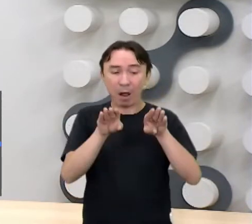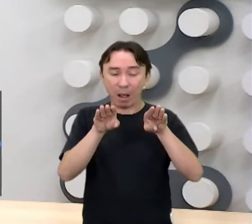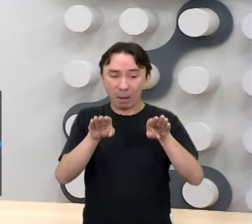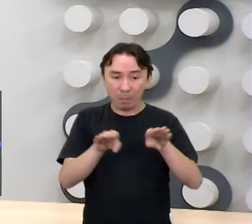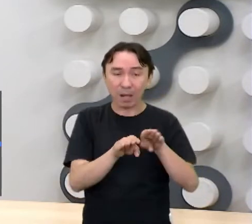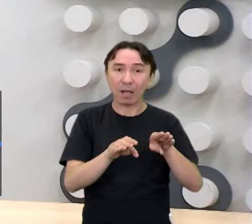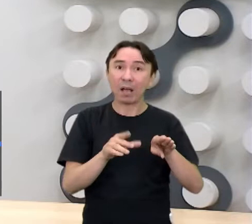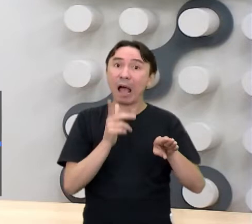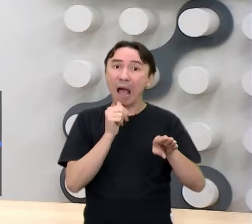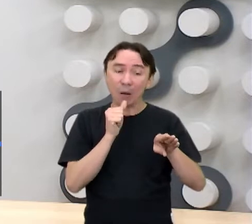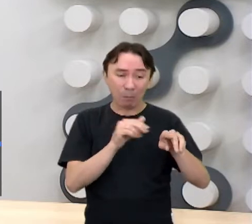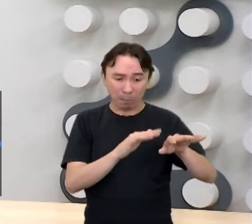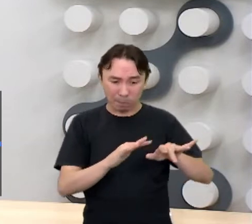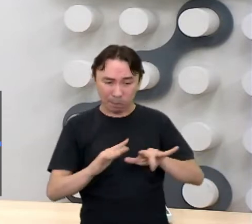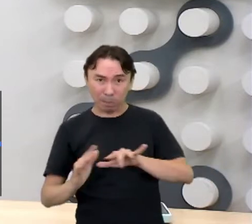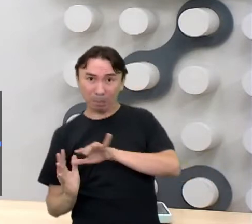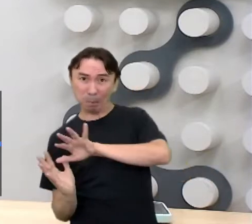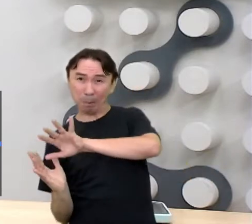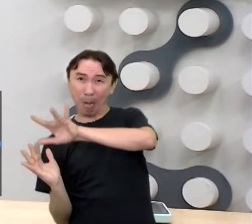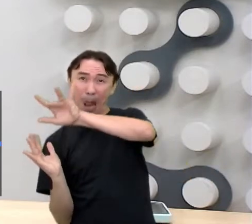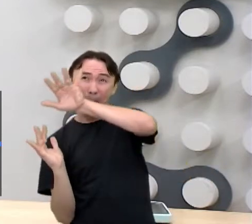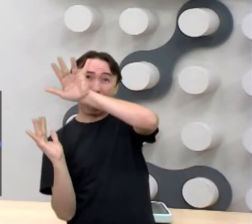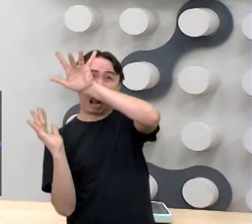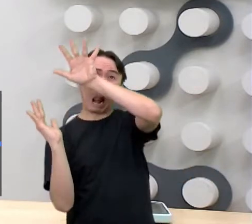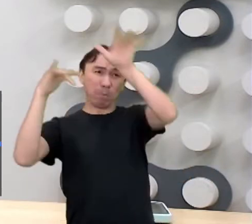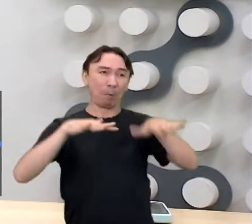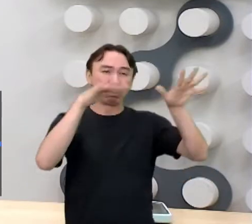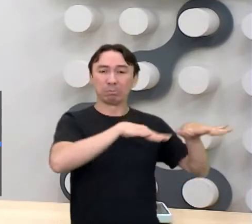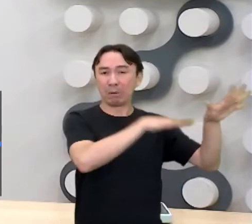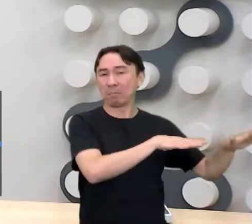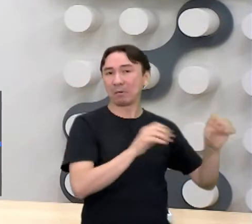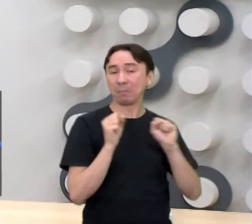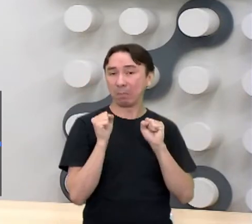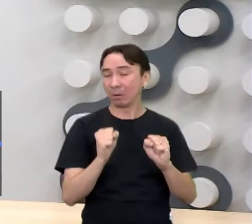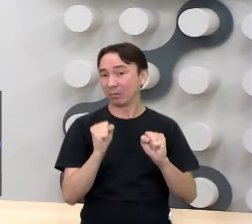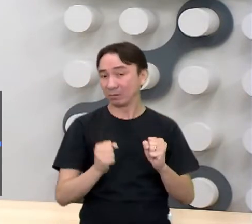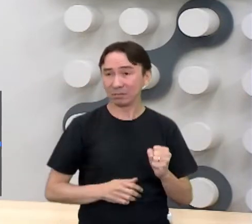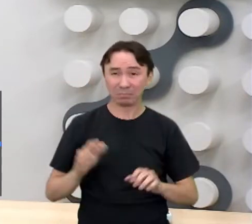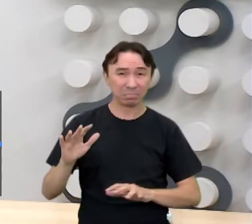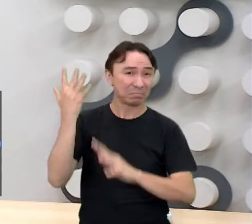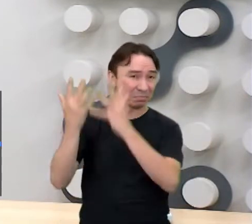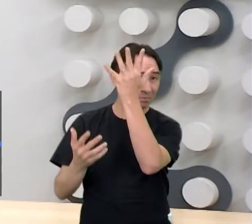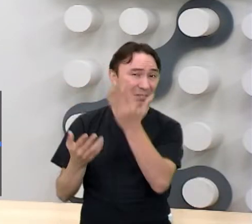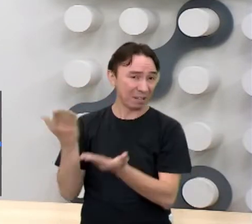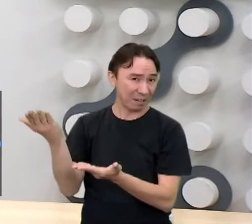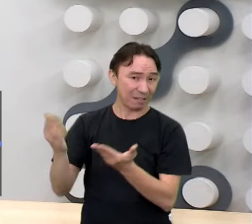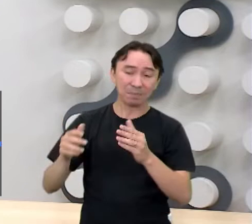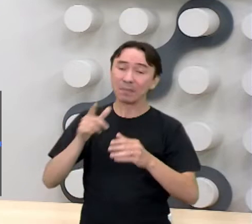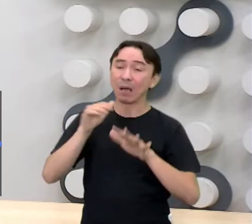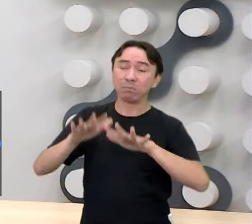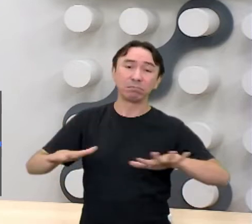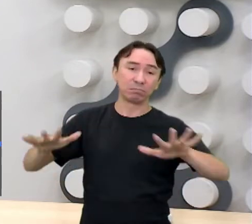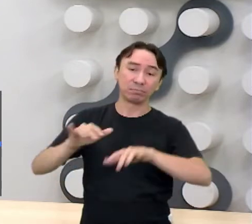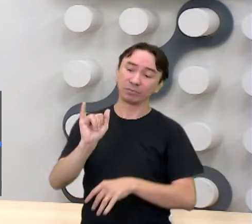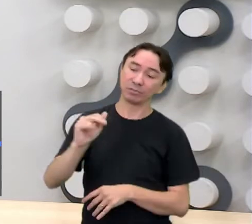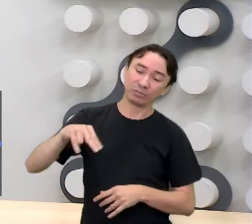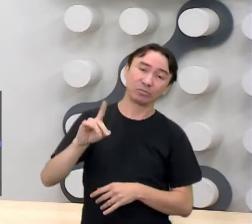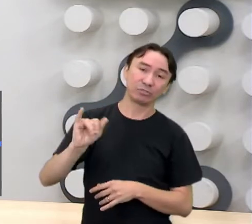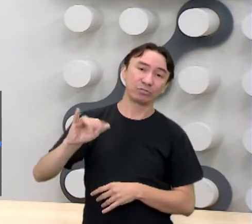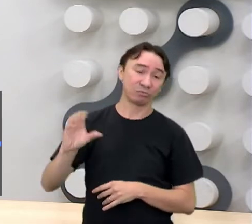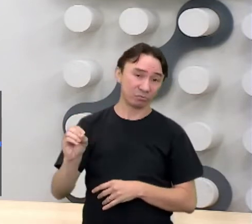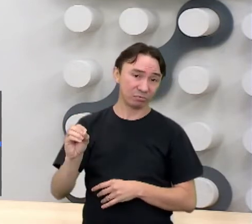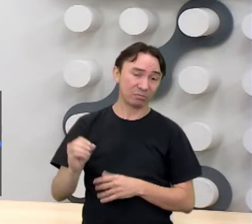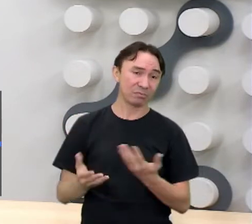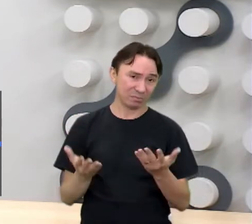como acontece muito no Oceano Índico, né? E tivemos aí vários exemplos aí que ocasionaram aí problemas